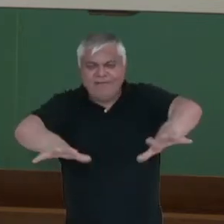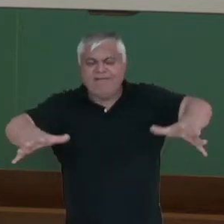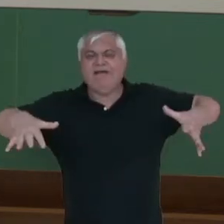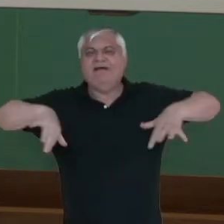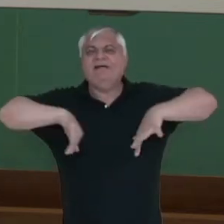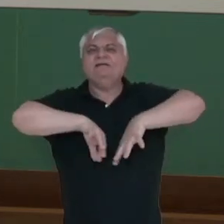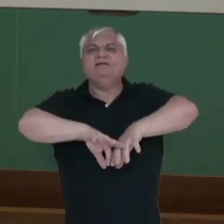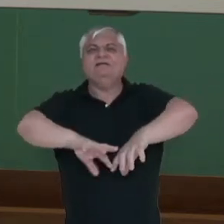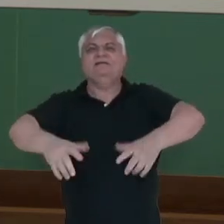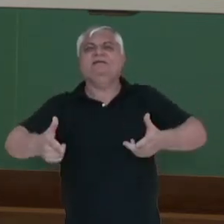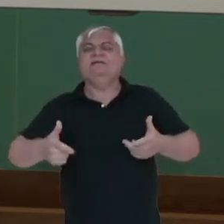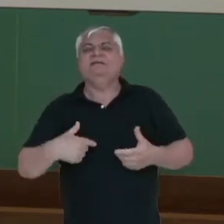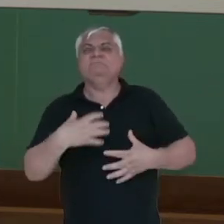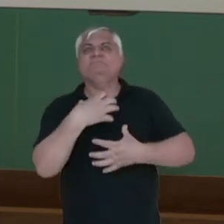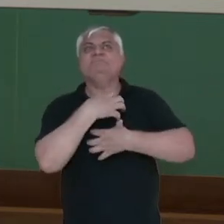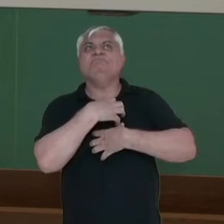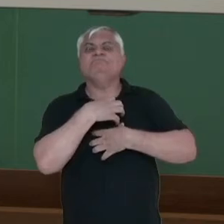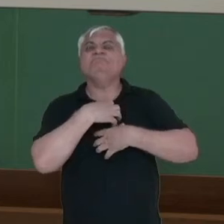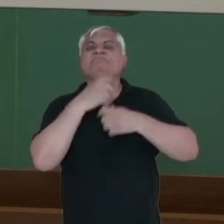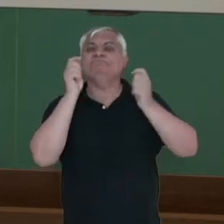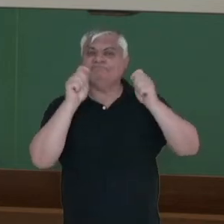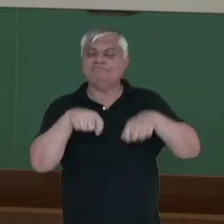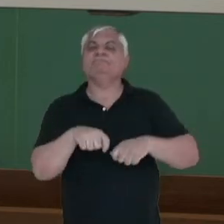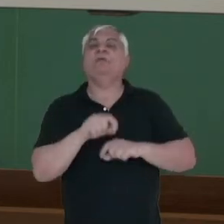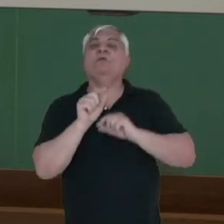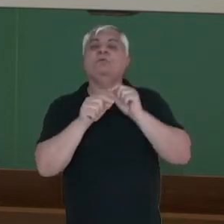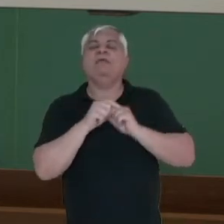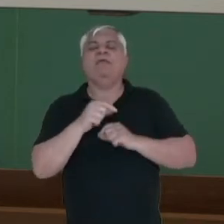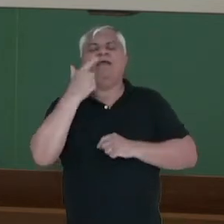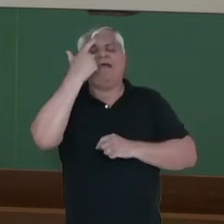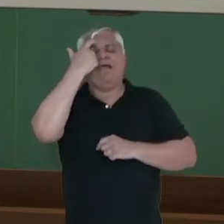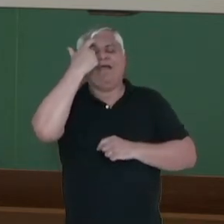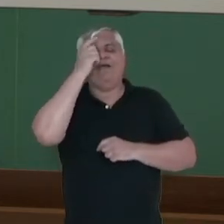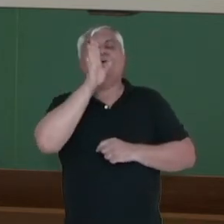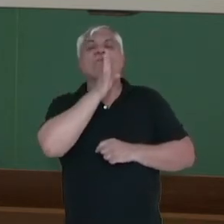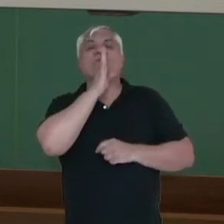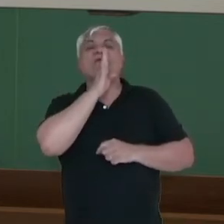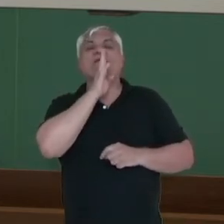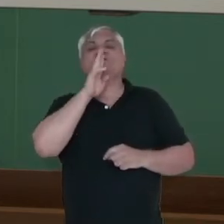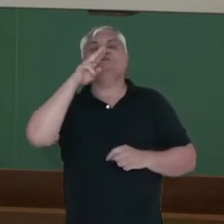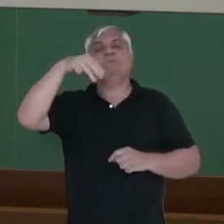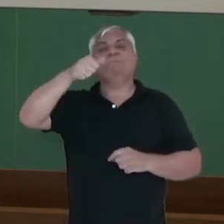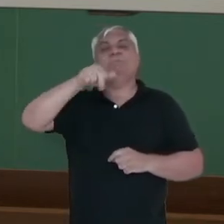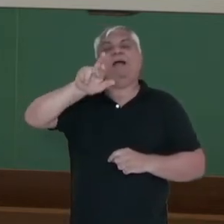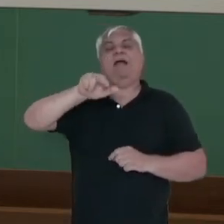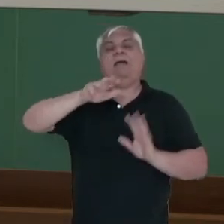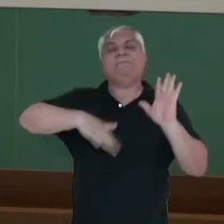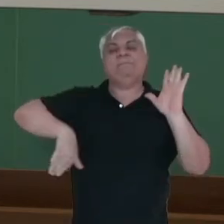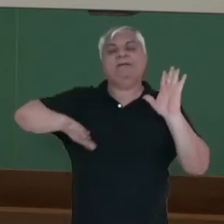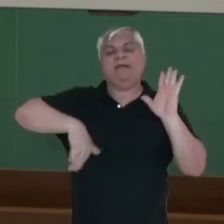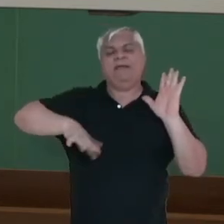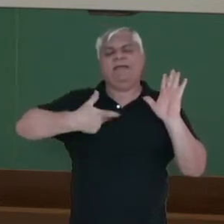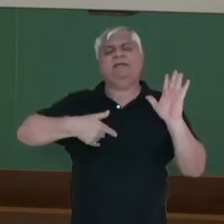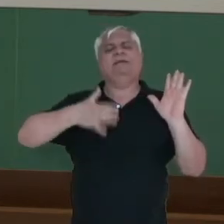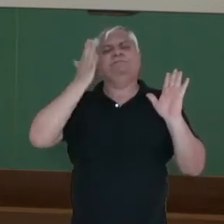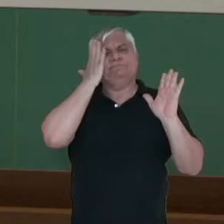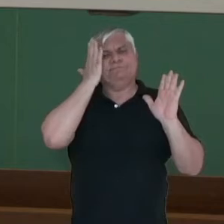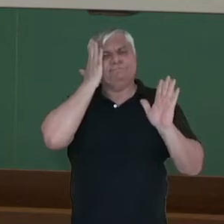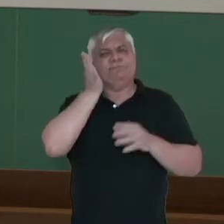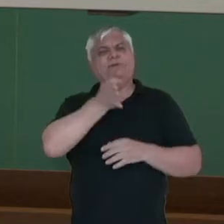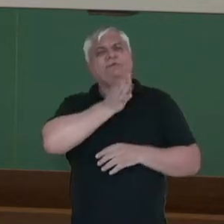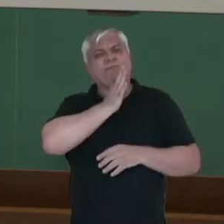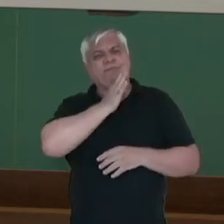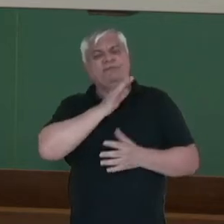mar, isso faz com que eu consiga formular uma ideia sobre o que seja a praia, sobre o que seja essa